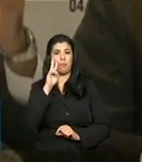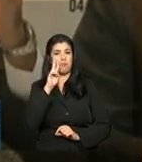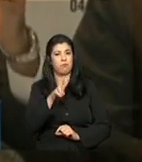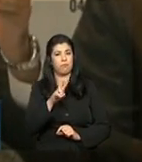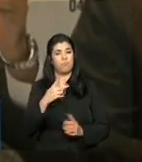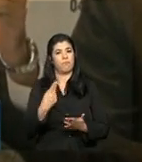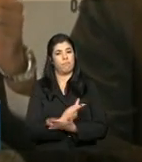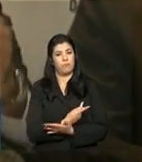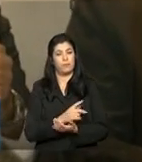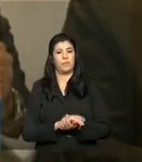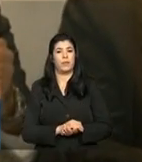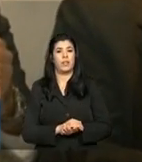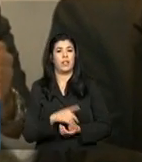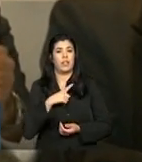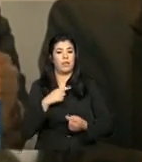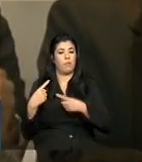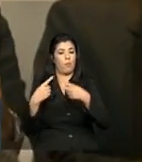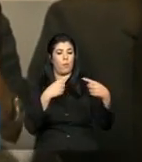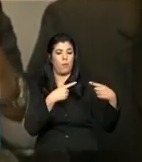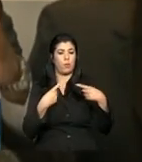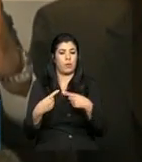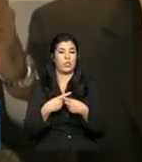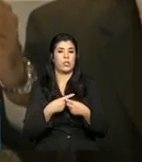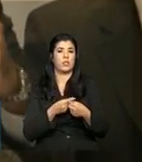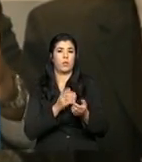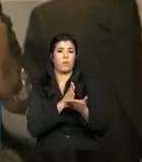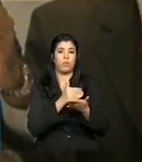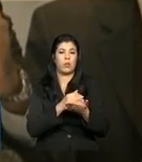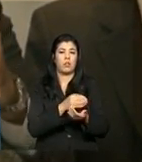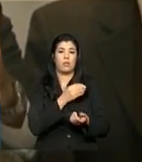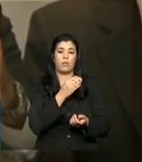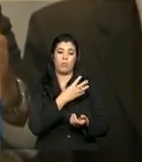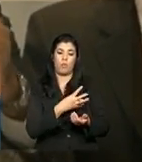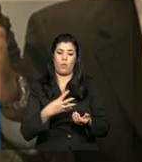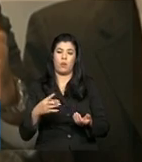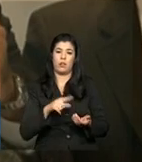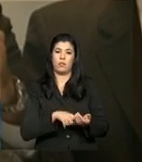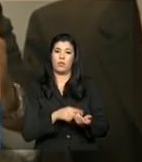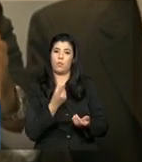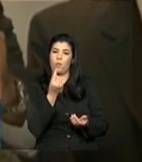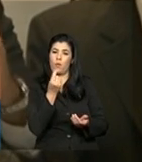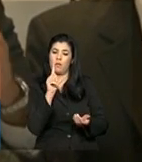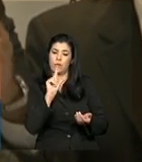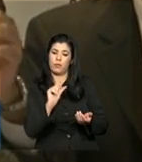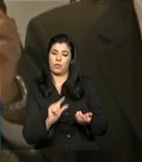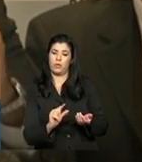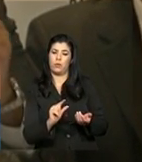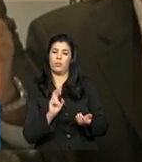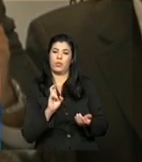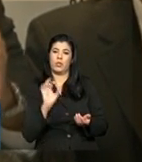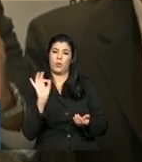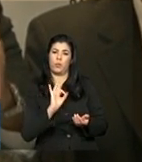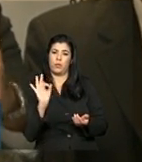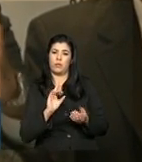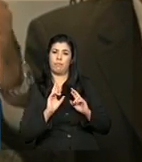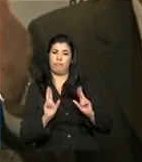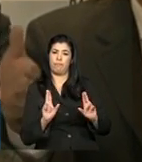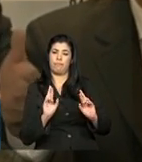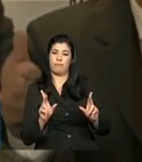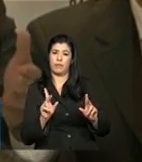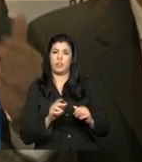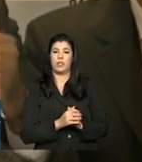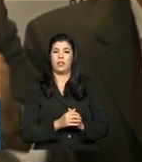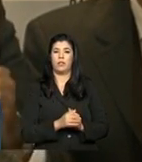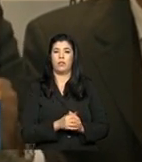nós tivemos uma competição entre sublotes. Como os preços foram inferiores a 5% de diferença, teve